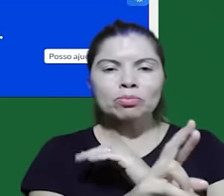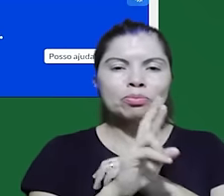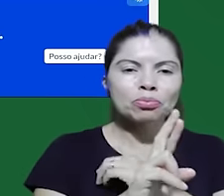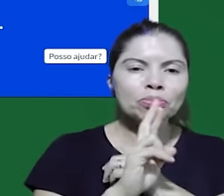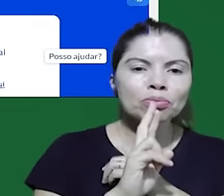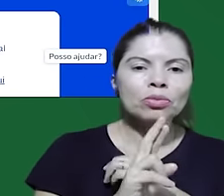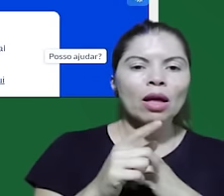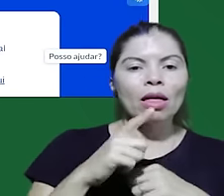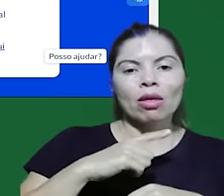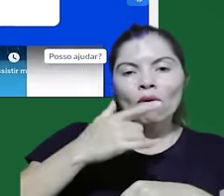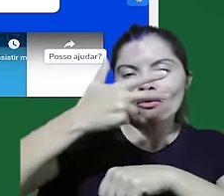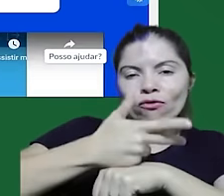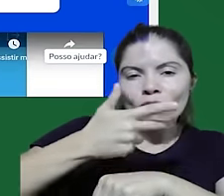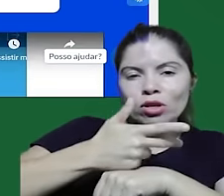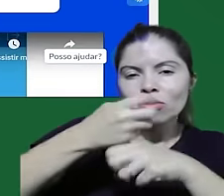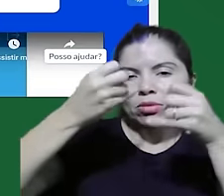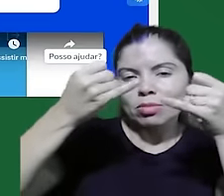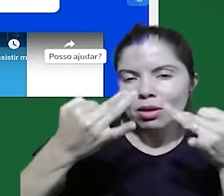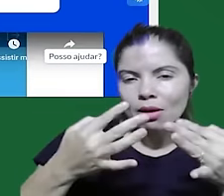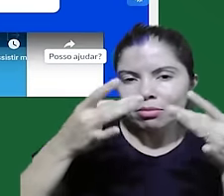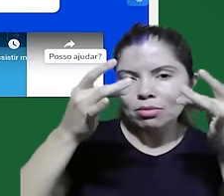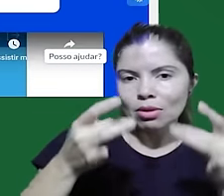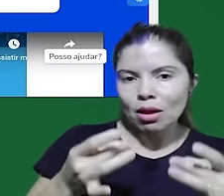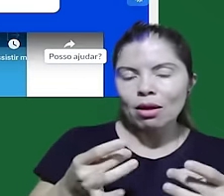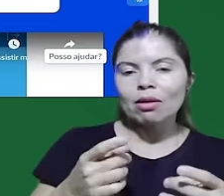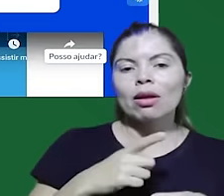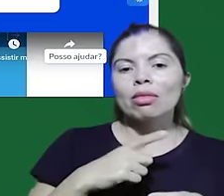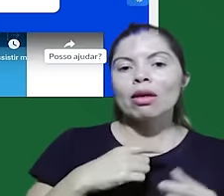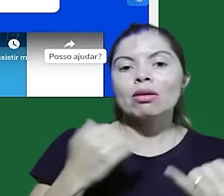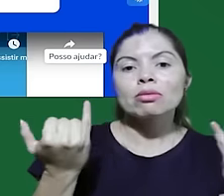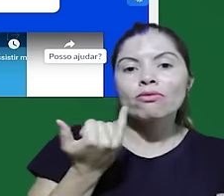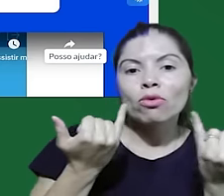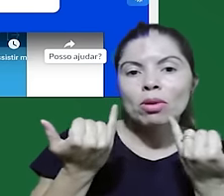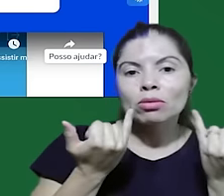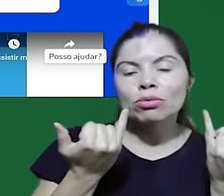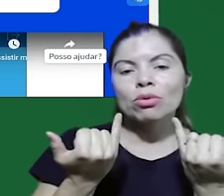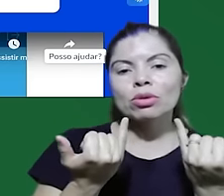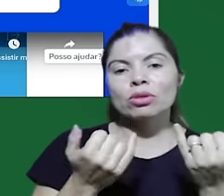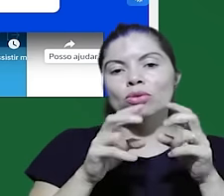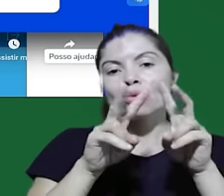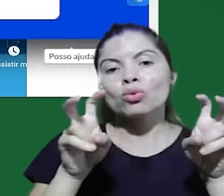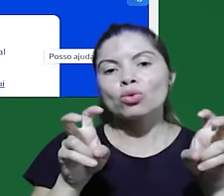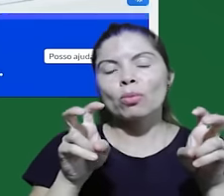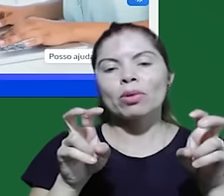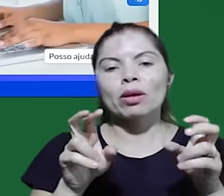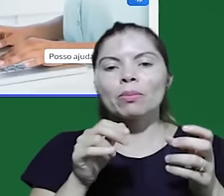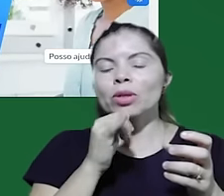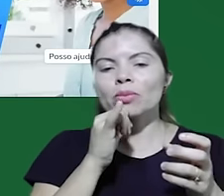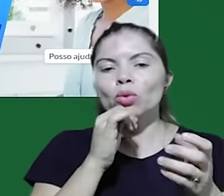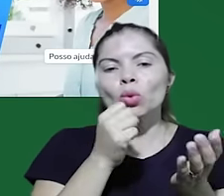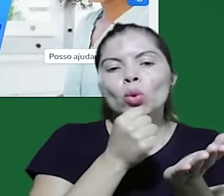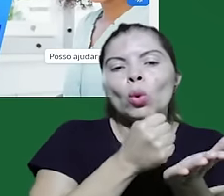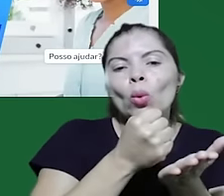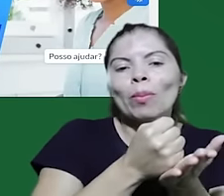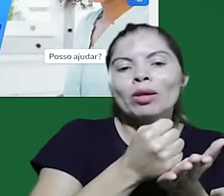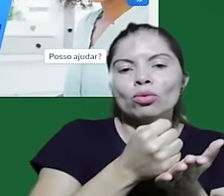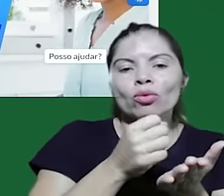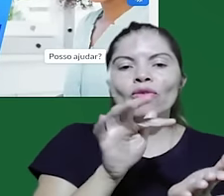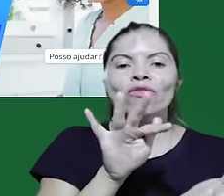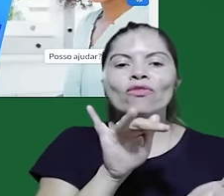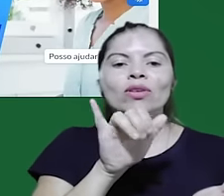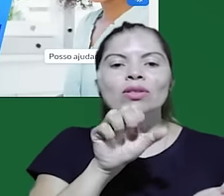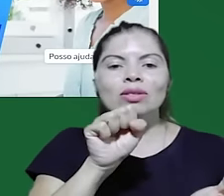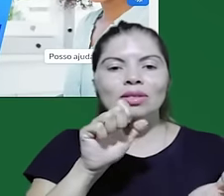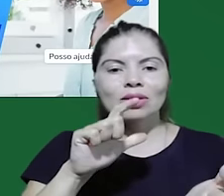piloto né aqui também ó pessoal tem até as informações sobre diferenças de documentos fiscais Então